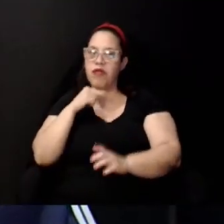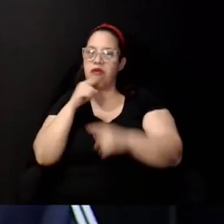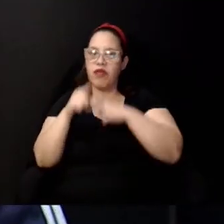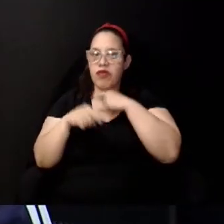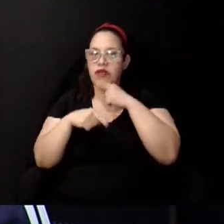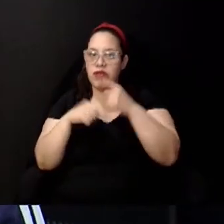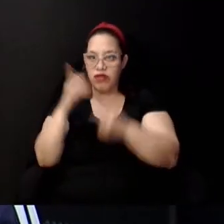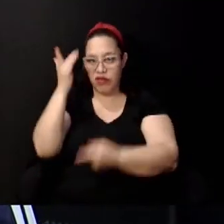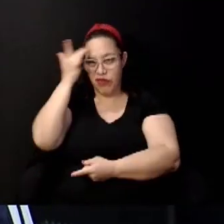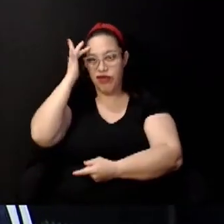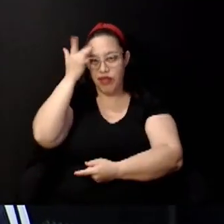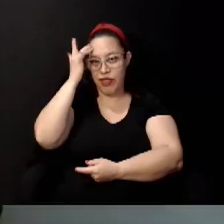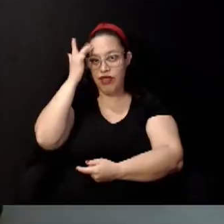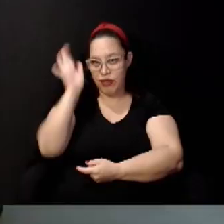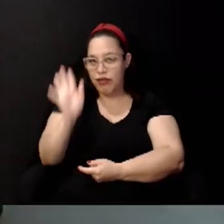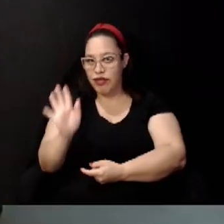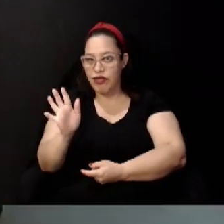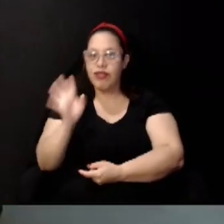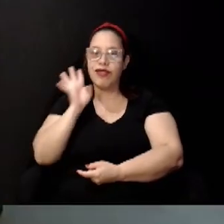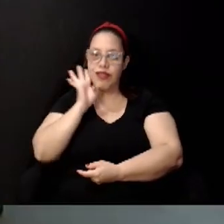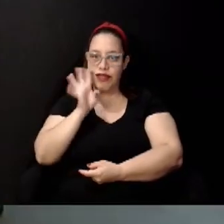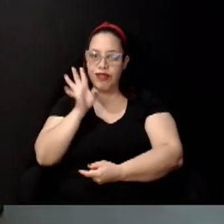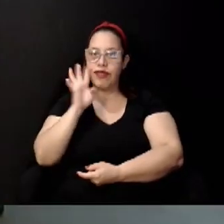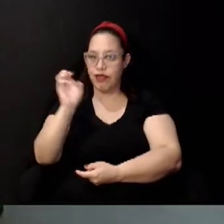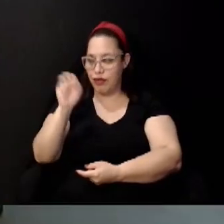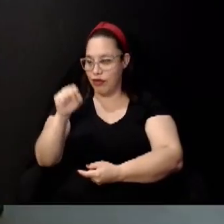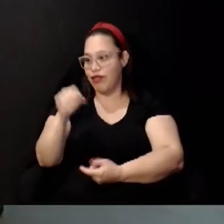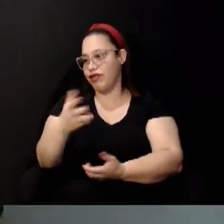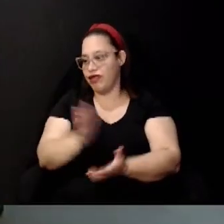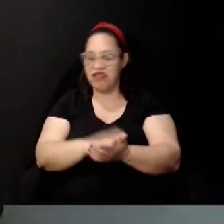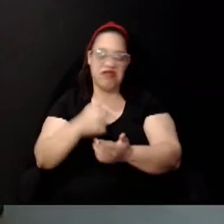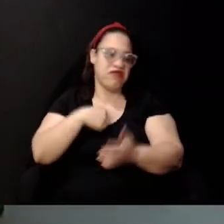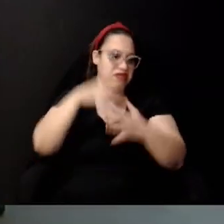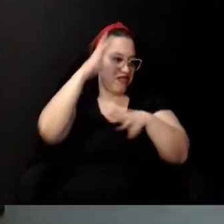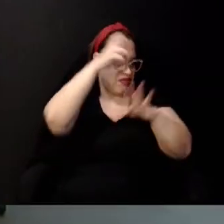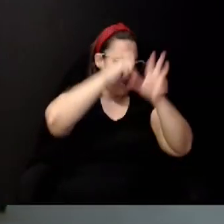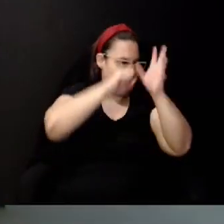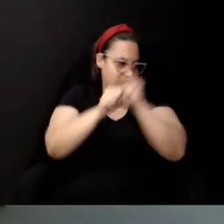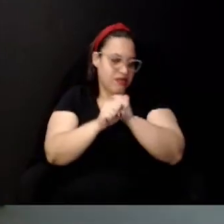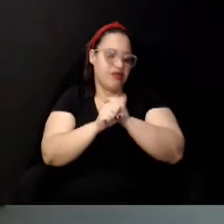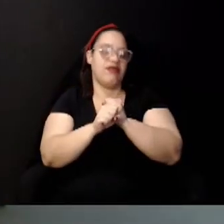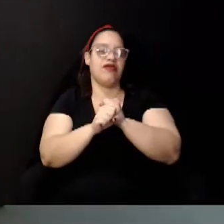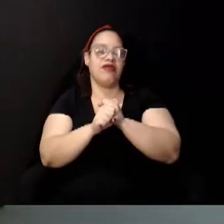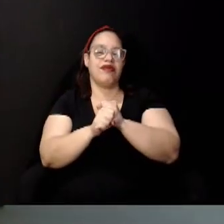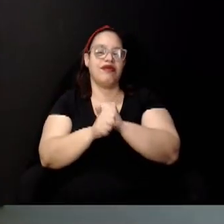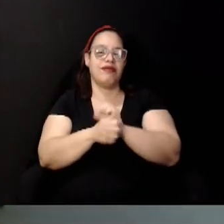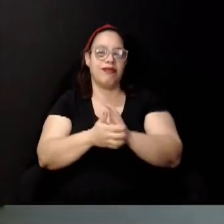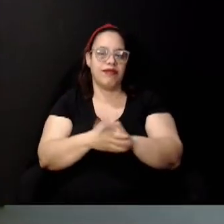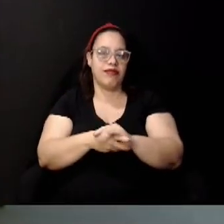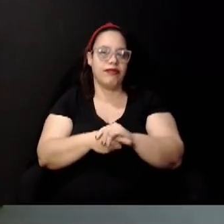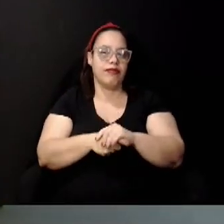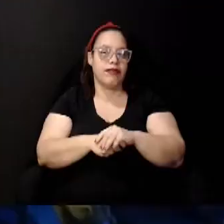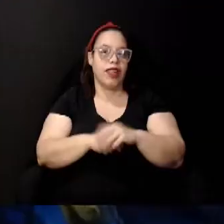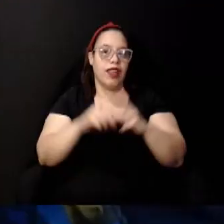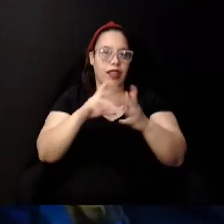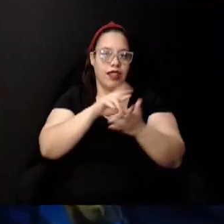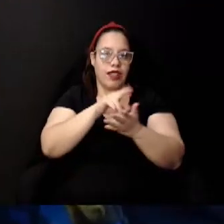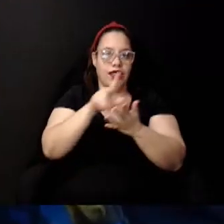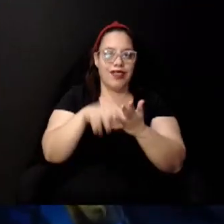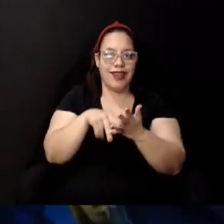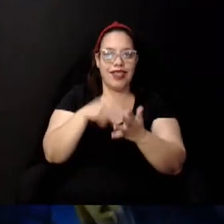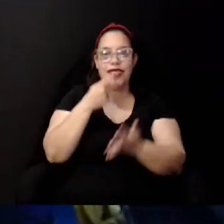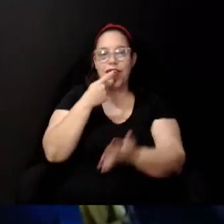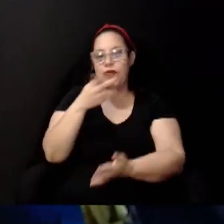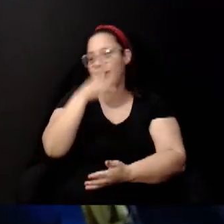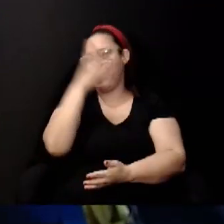que é bem legal, sim. Eu aprendi muita coisa. É tanta coisa que não dá nem para falar. O